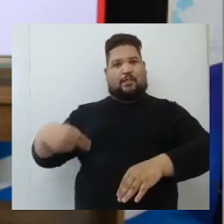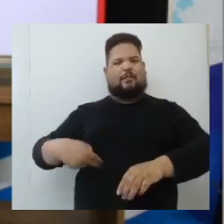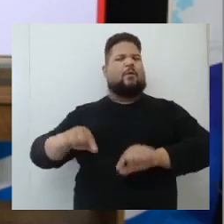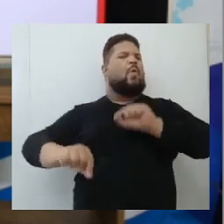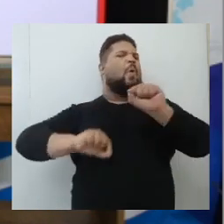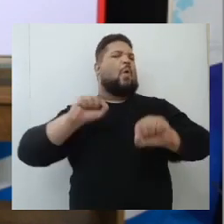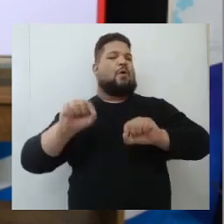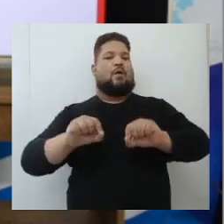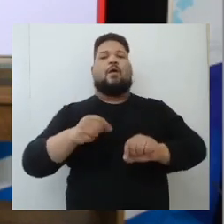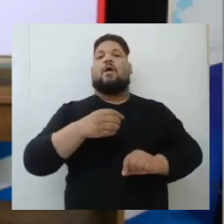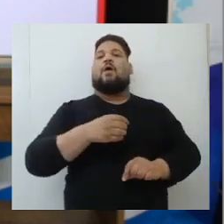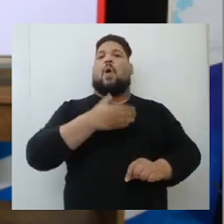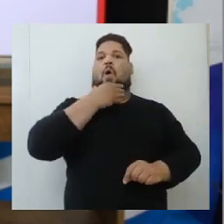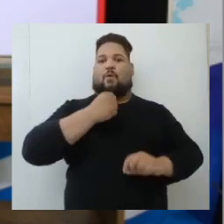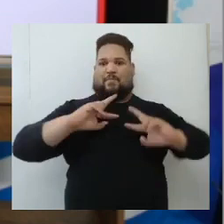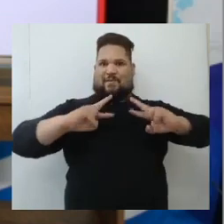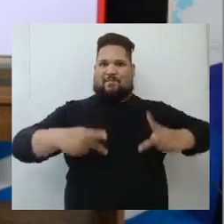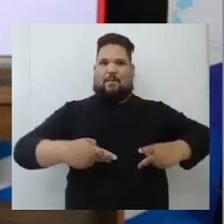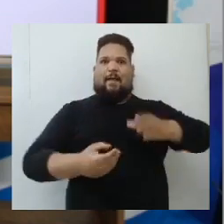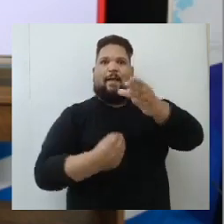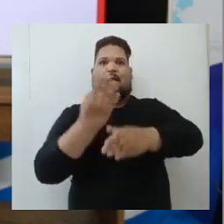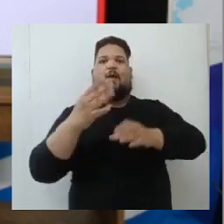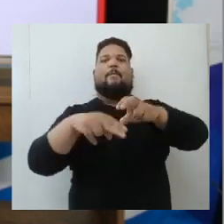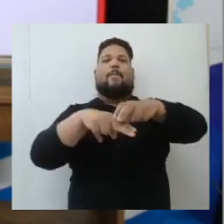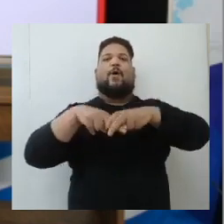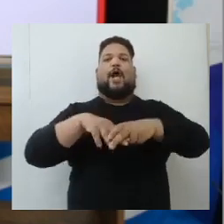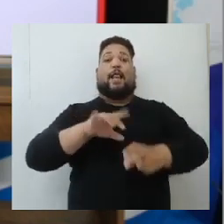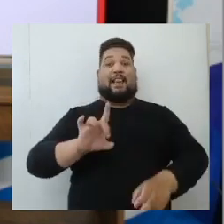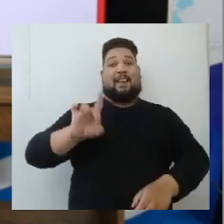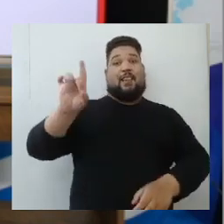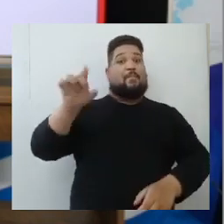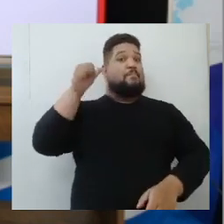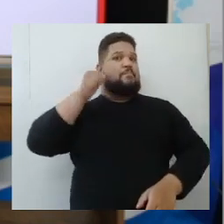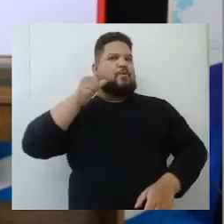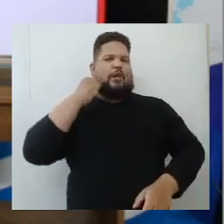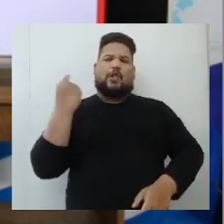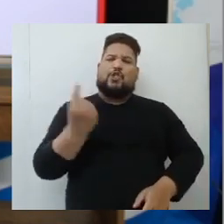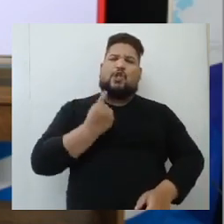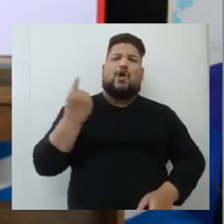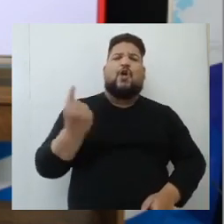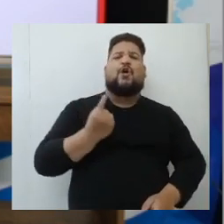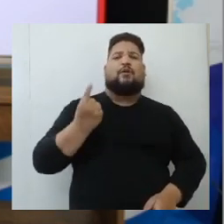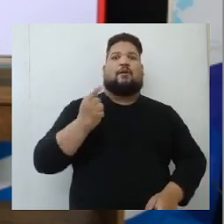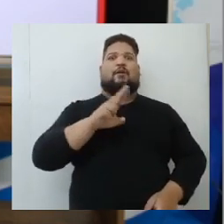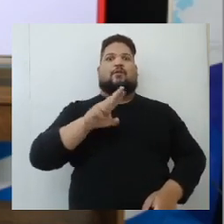humana à solidão de uma deusa, a deusa Nuvá.